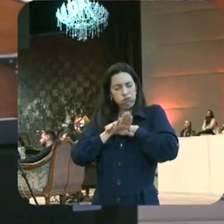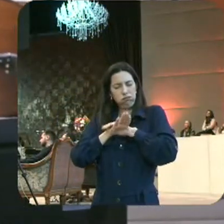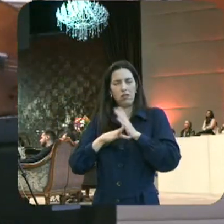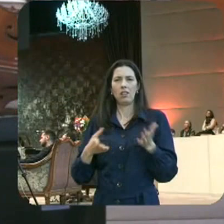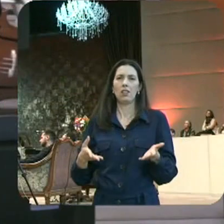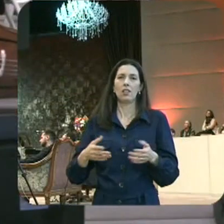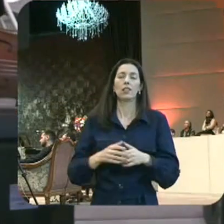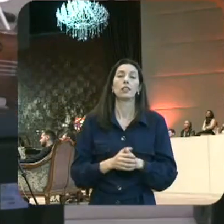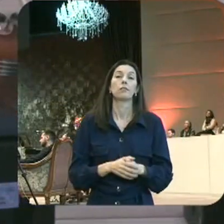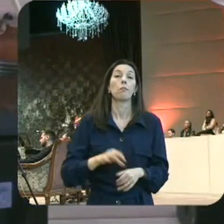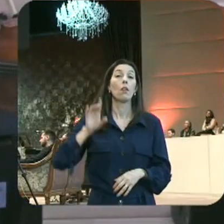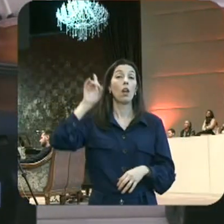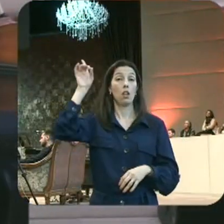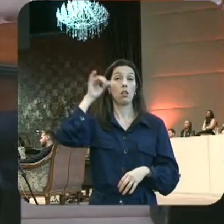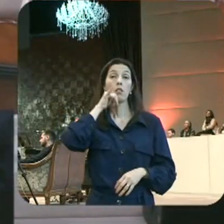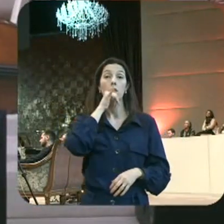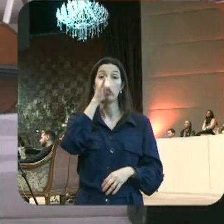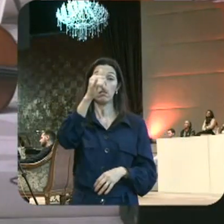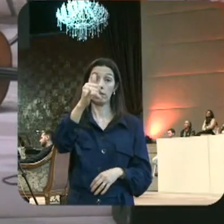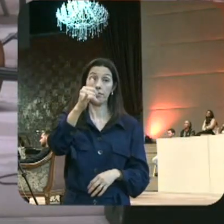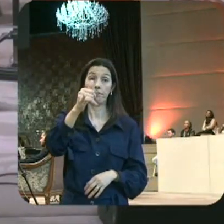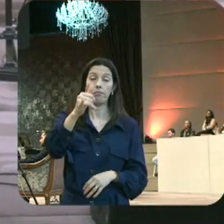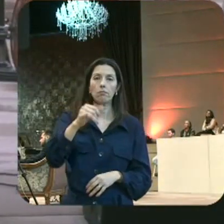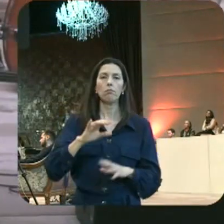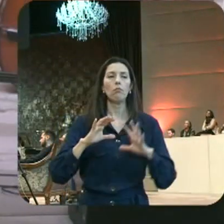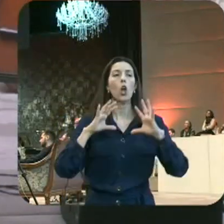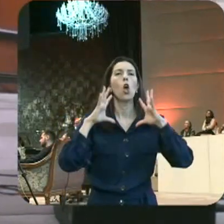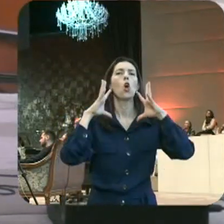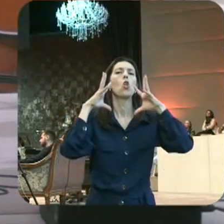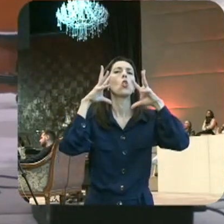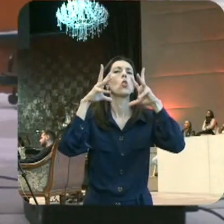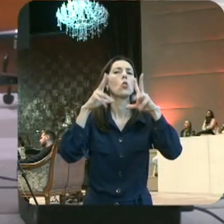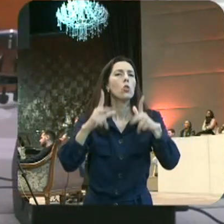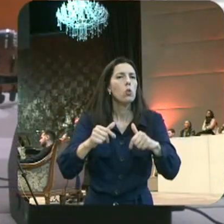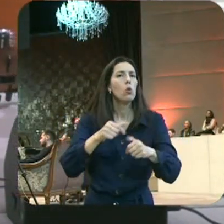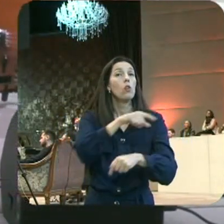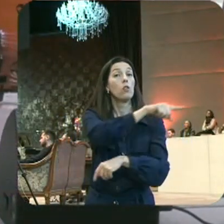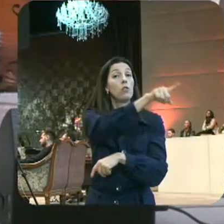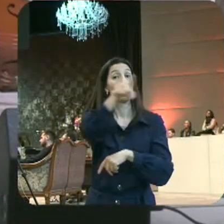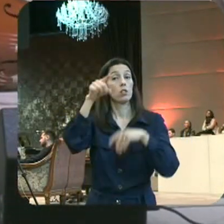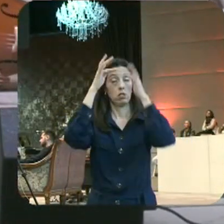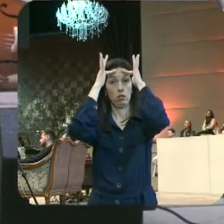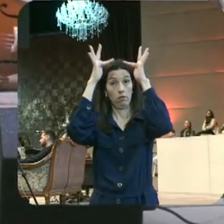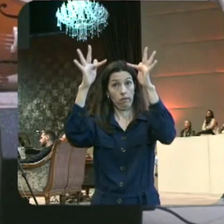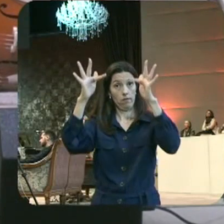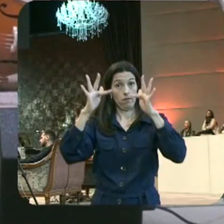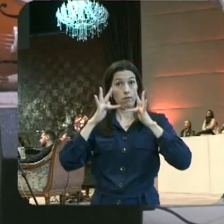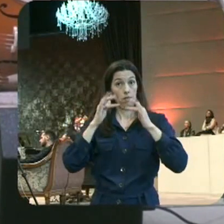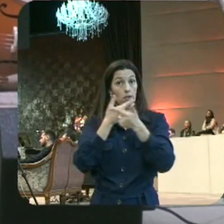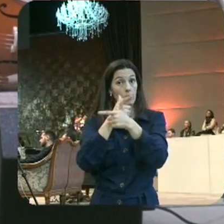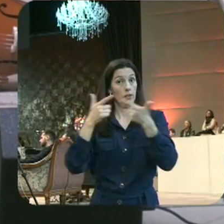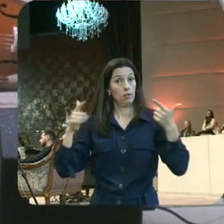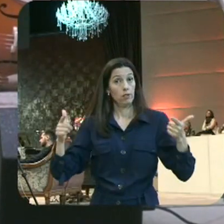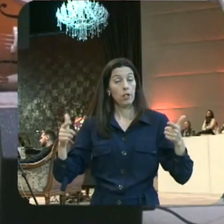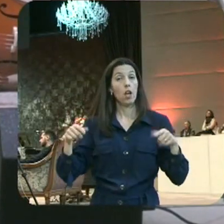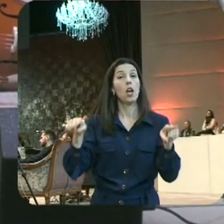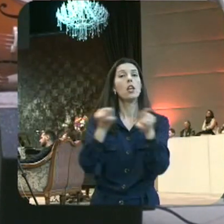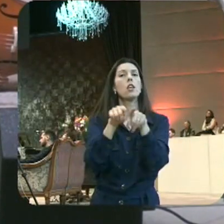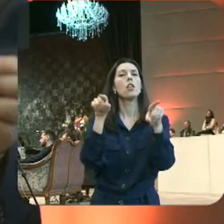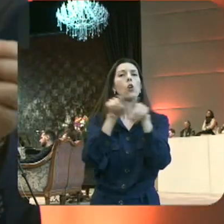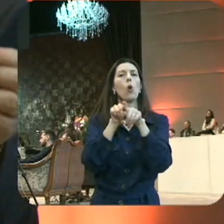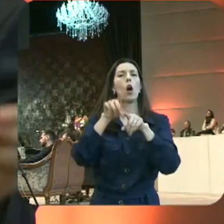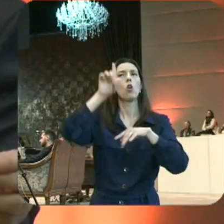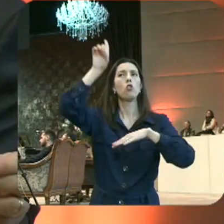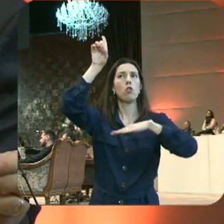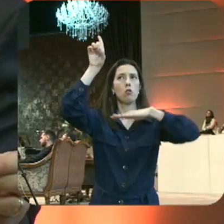toda vez que eu retenho aquilo que é santo, que Deus disse que deve ser consagrado, eu estou